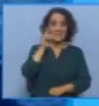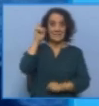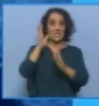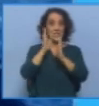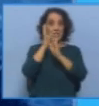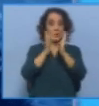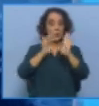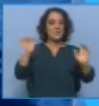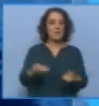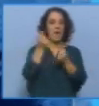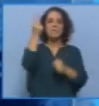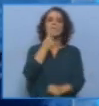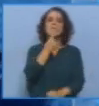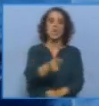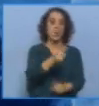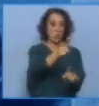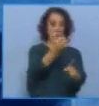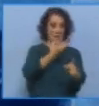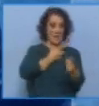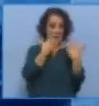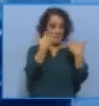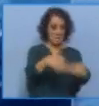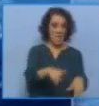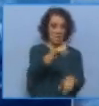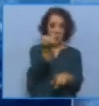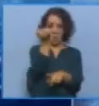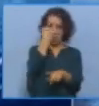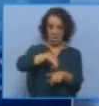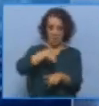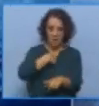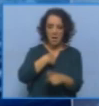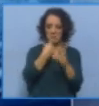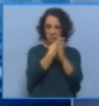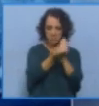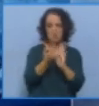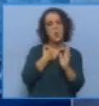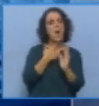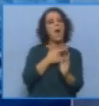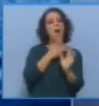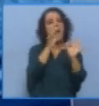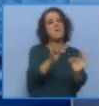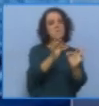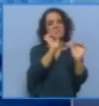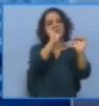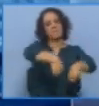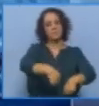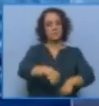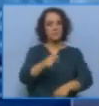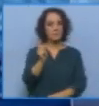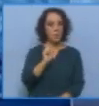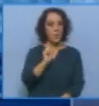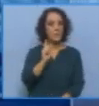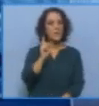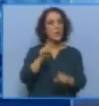onde Ele diz, não, como tu não és generoso, como tu me tratas mal, como tu não me ligas nenhuma, como tal, eu vou deixar-te de amar. E esse é o sacrifício que Jesus faz no